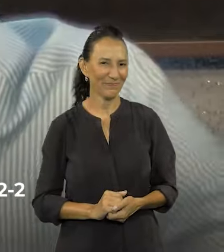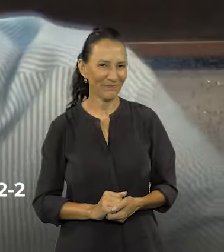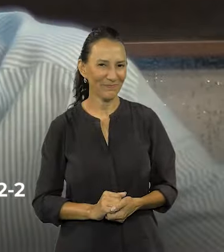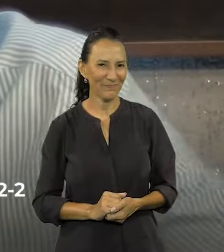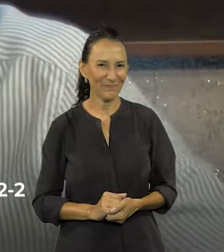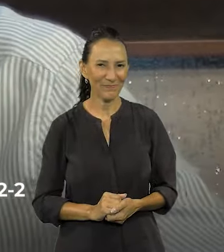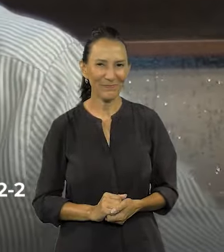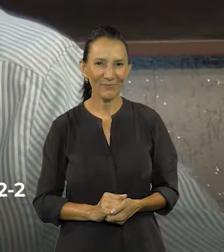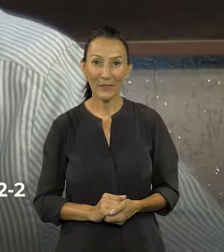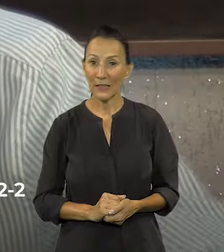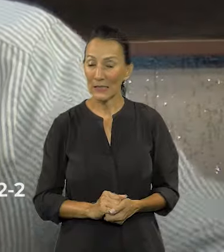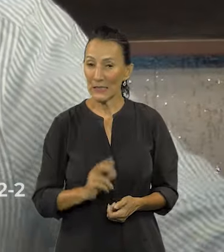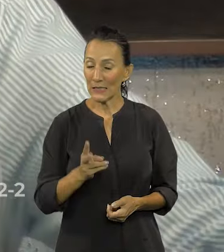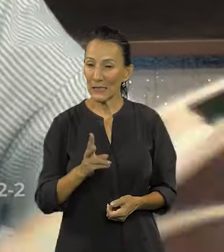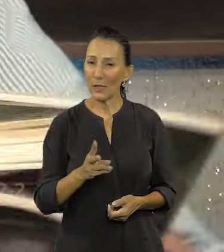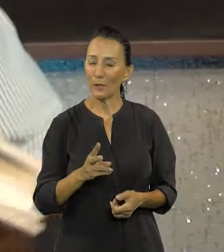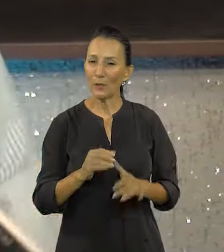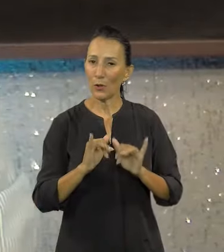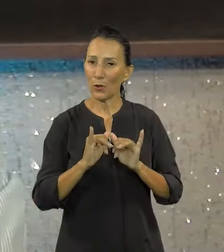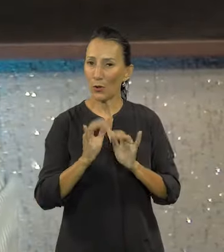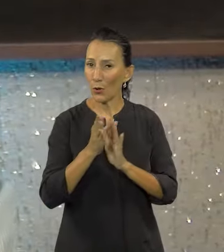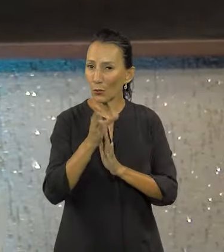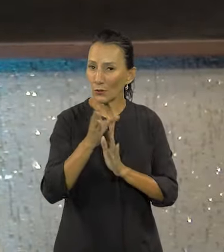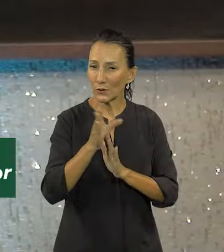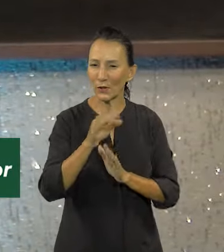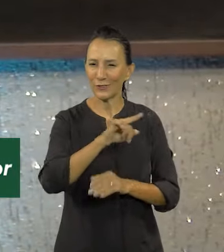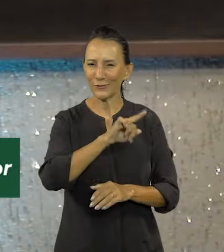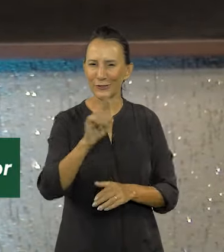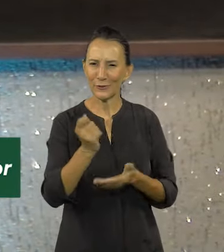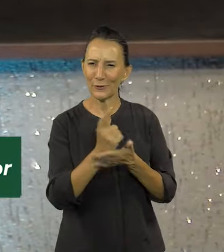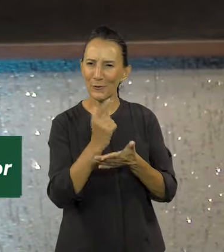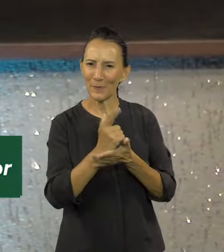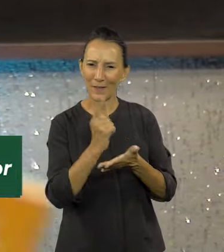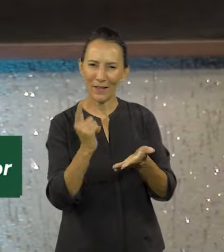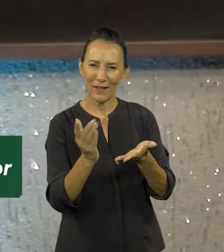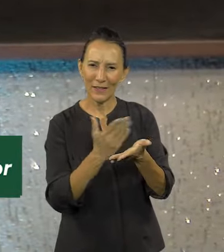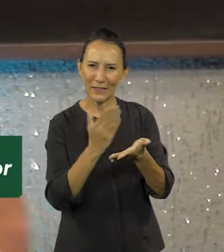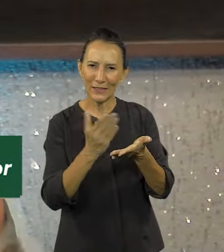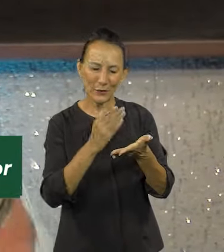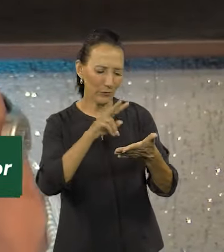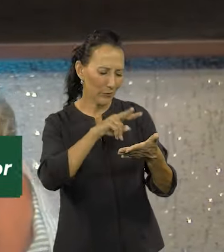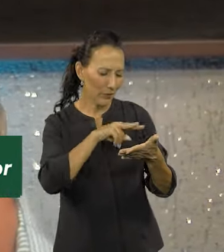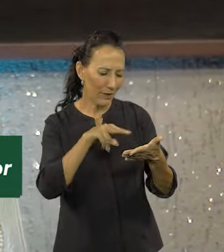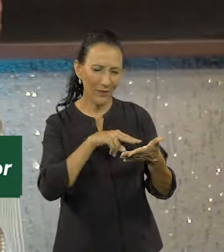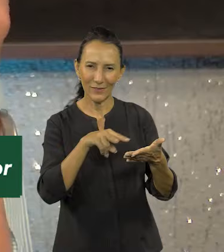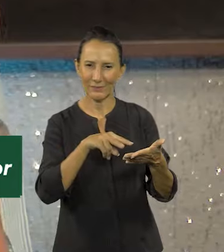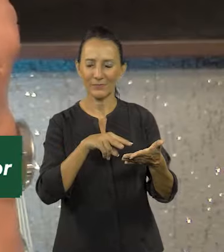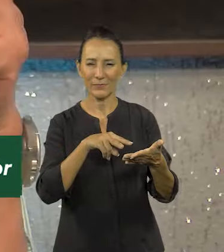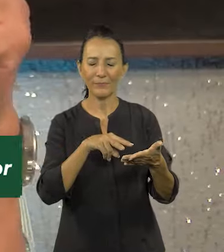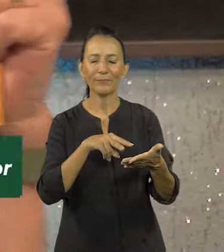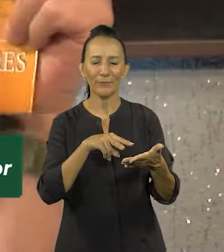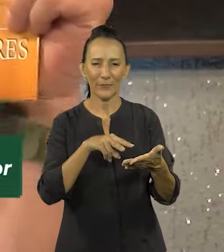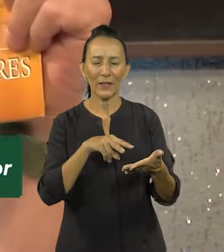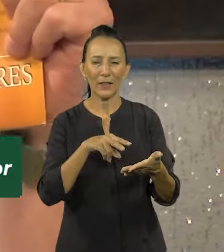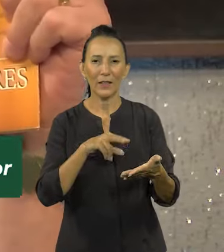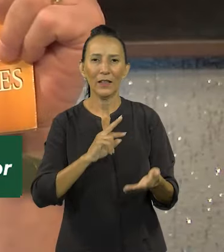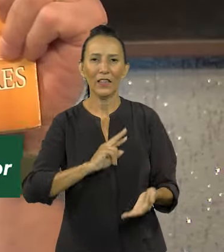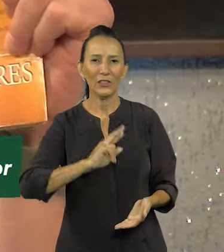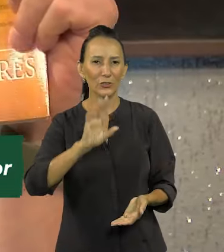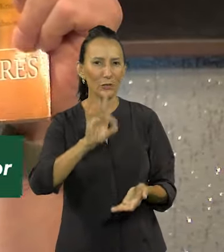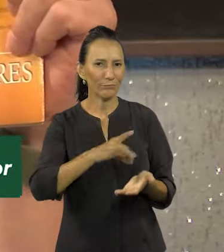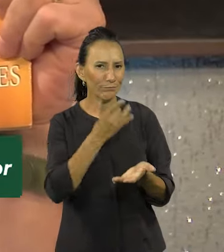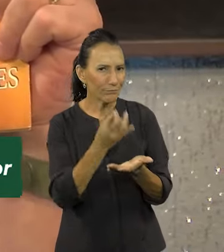e também sempre eu sugiro alguns livros eu quero sugerir para você este livro aqui ó sei as heresias